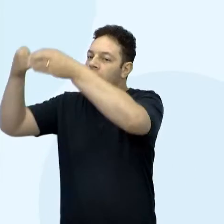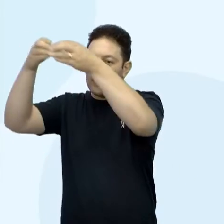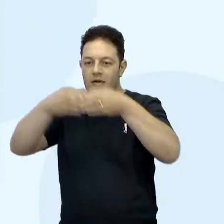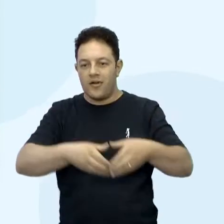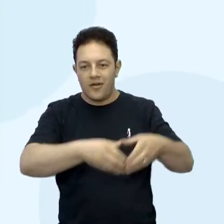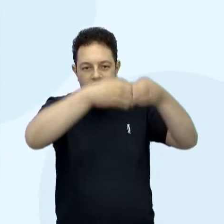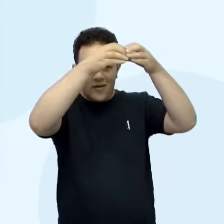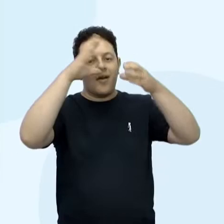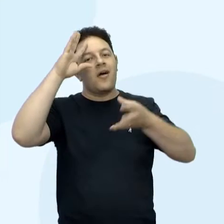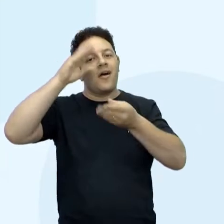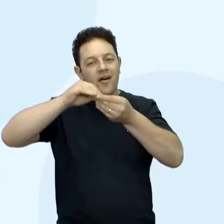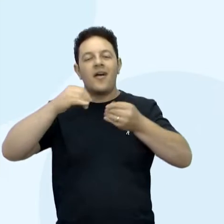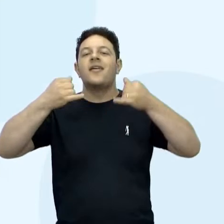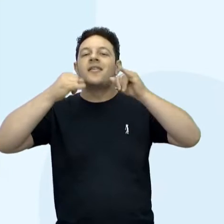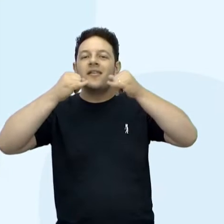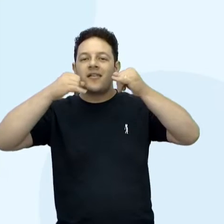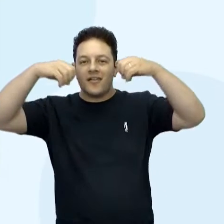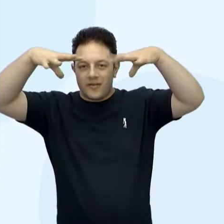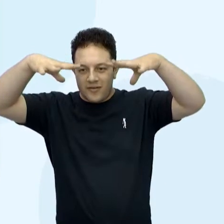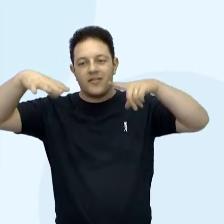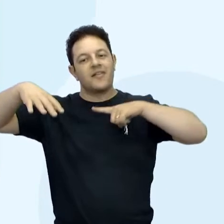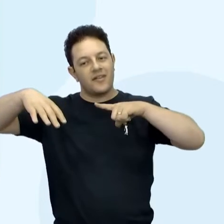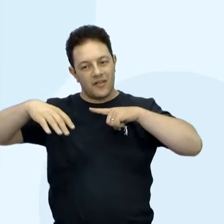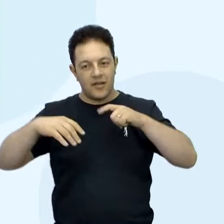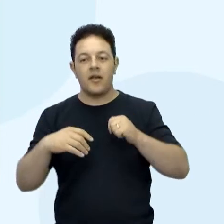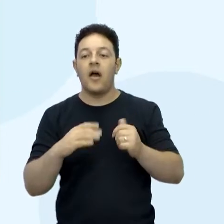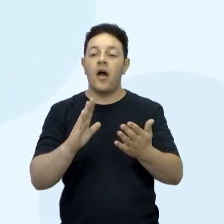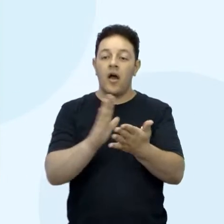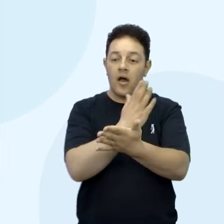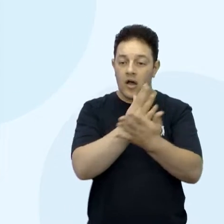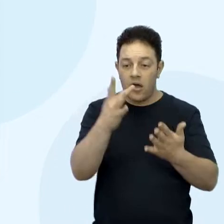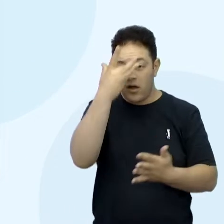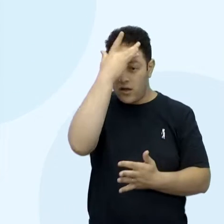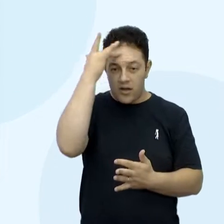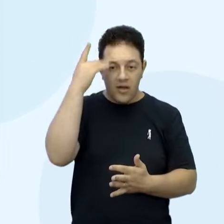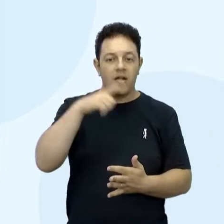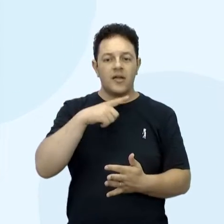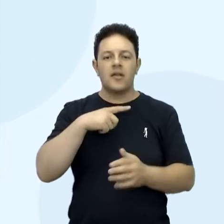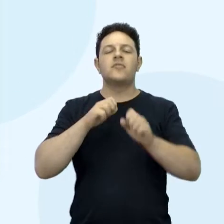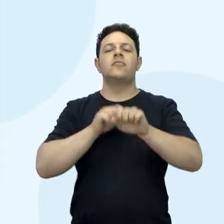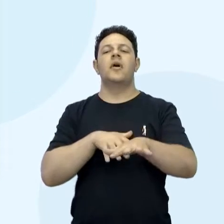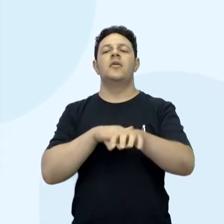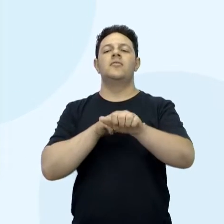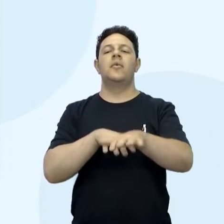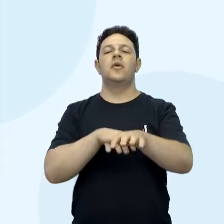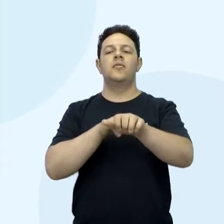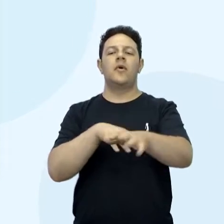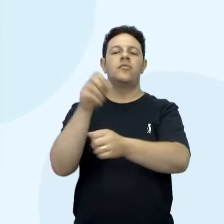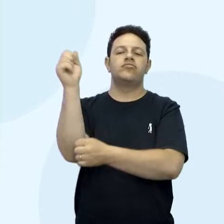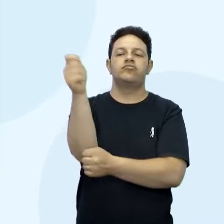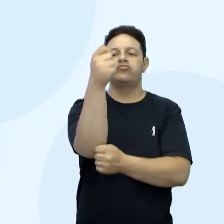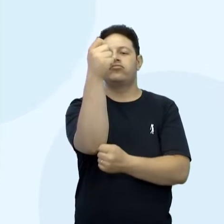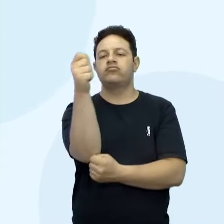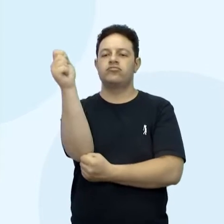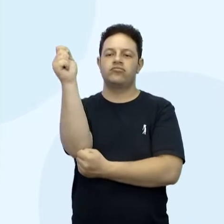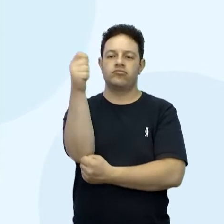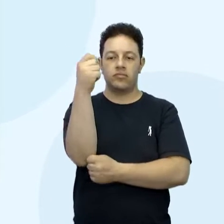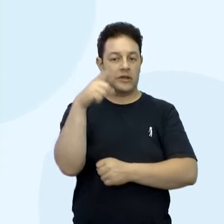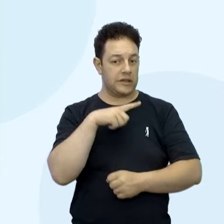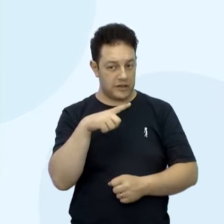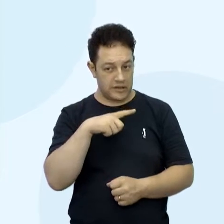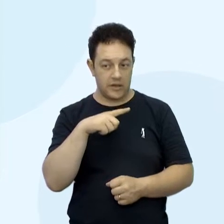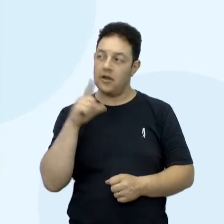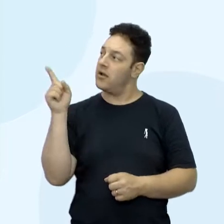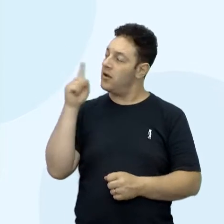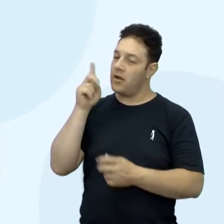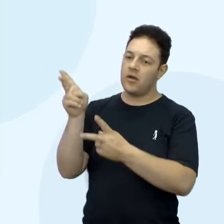tem energia elétrica ali naquela região, tem algumas pessoas que estão num desfile, né, com algumas bandeiras ali, e vocês já